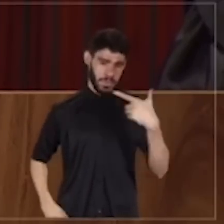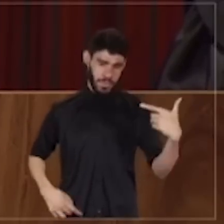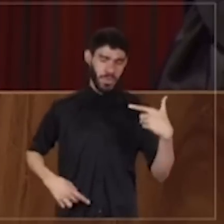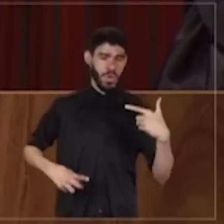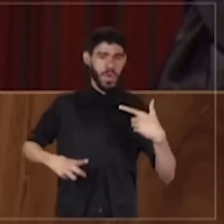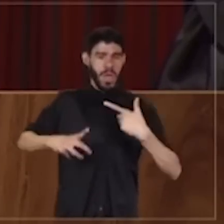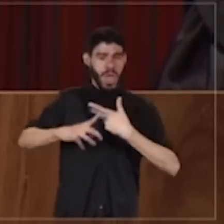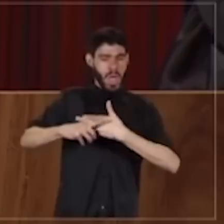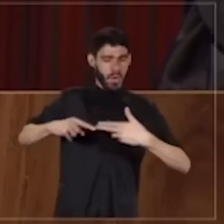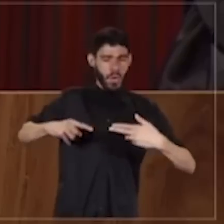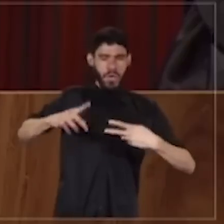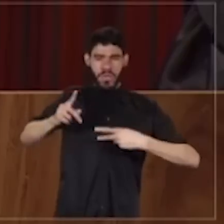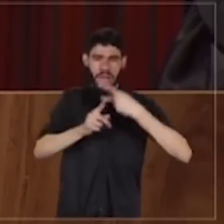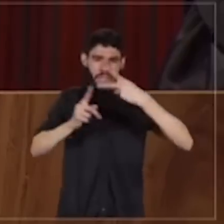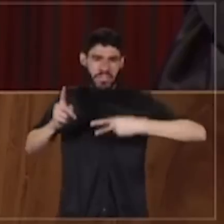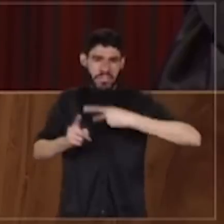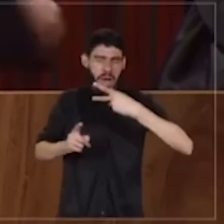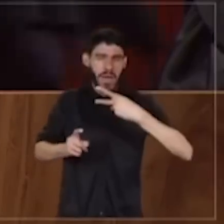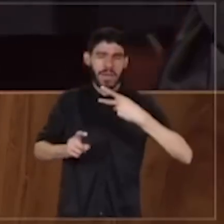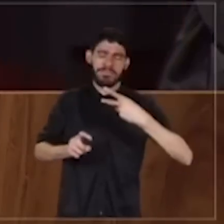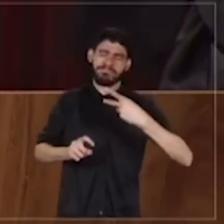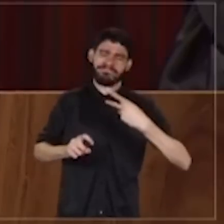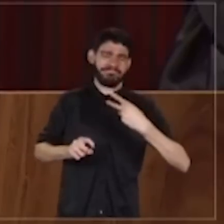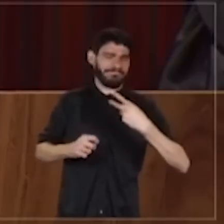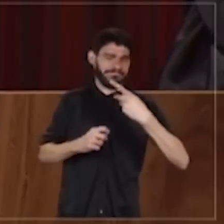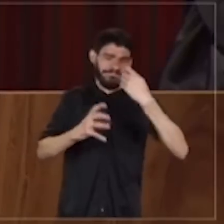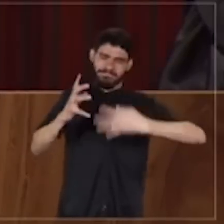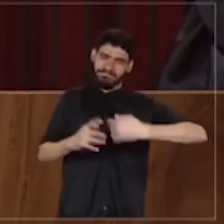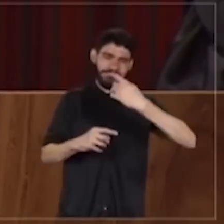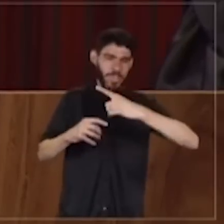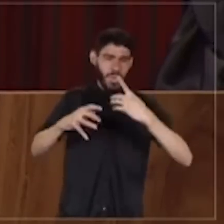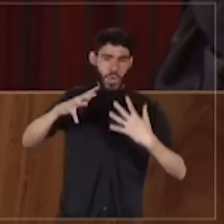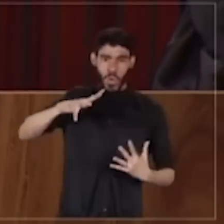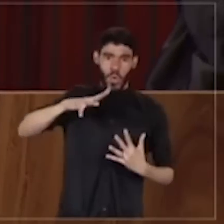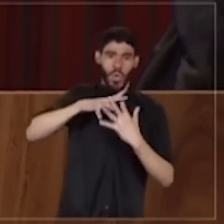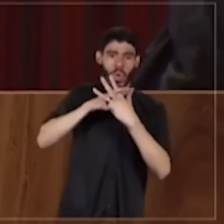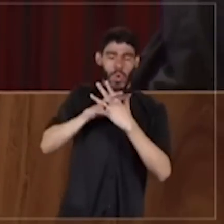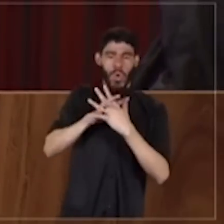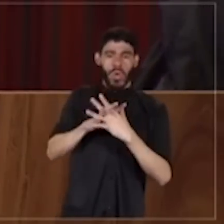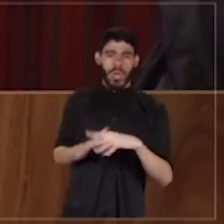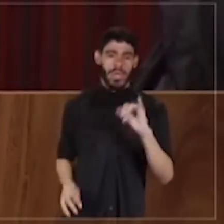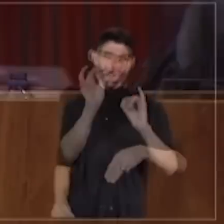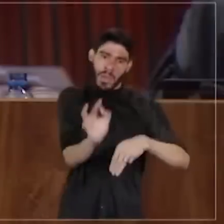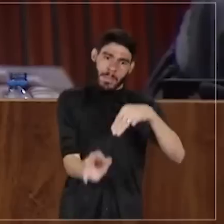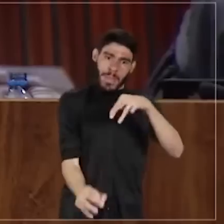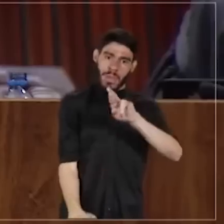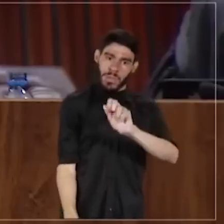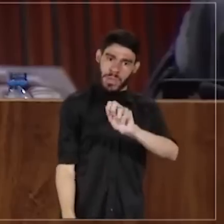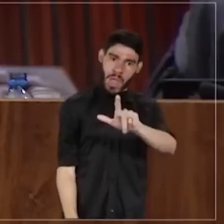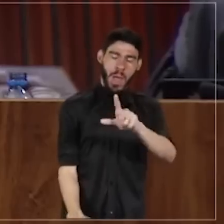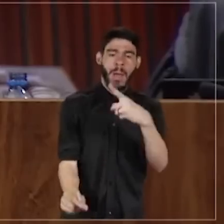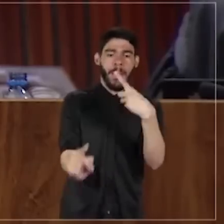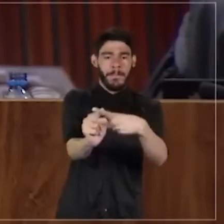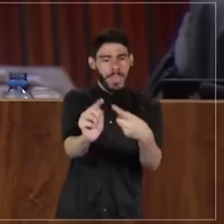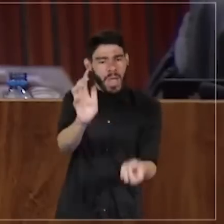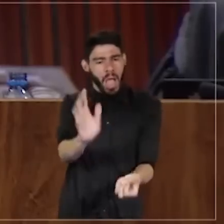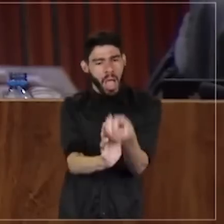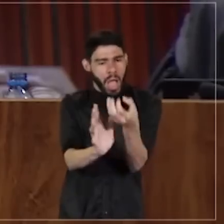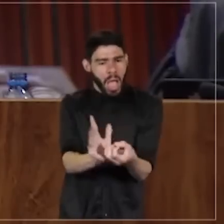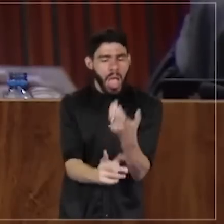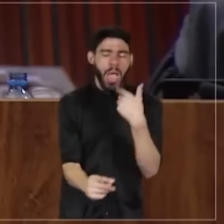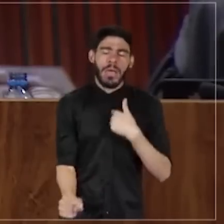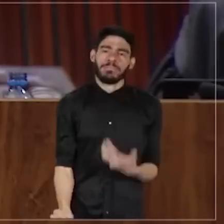não foi tamanha a ponto de justificar a medida extrema da inelegibilidade. Toda a construção que eu